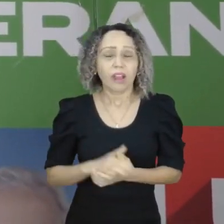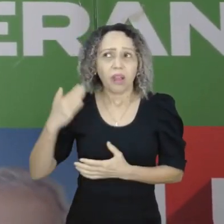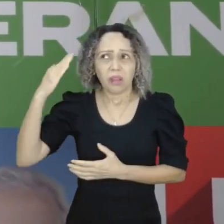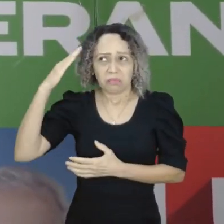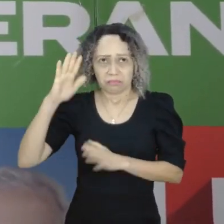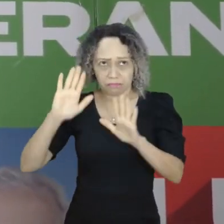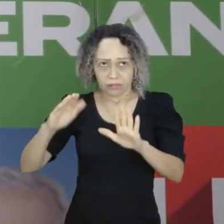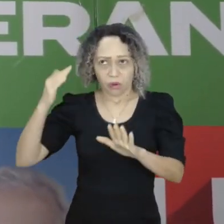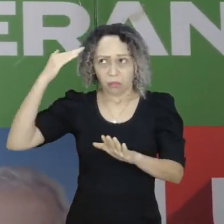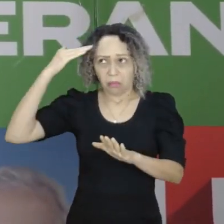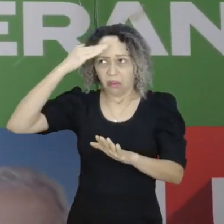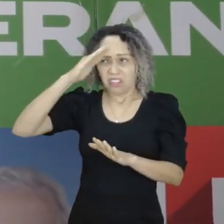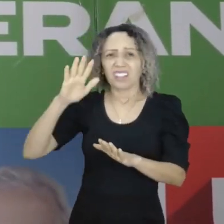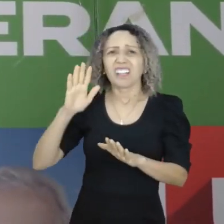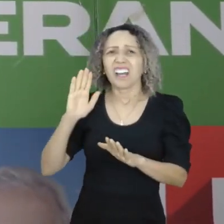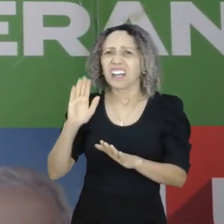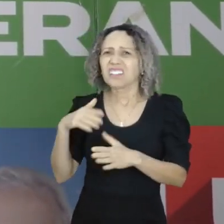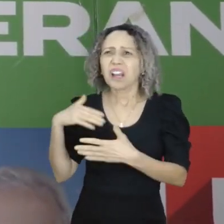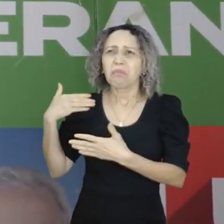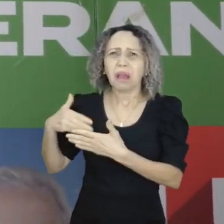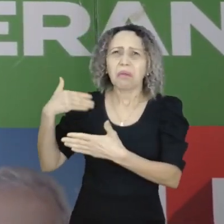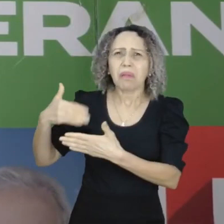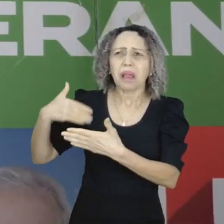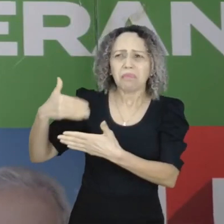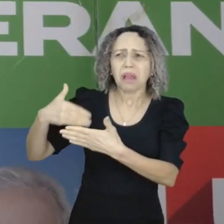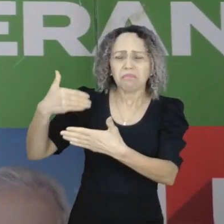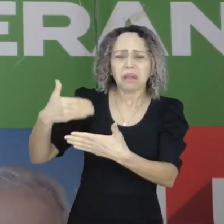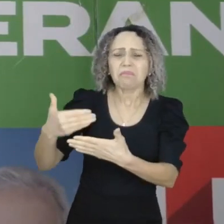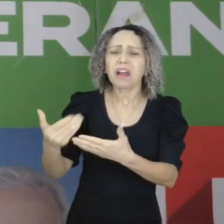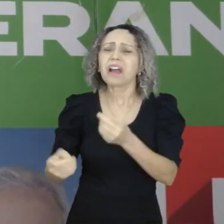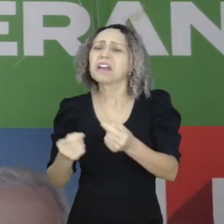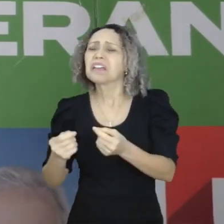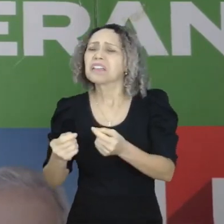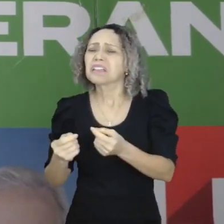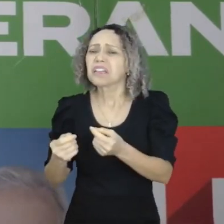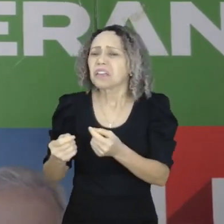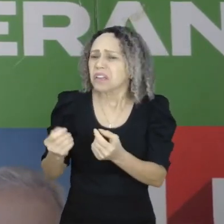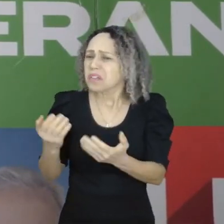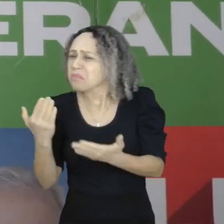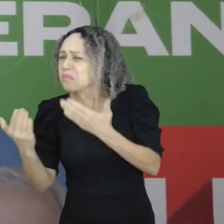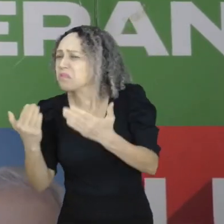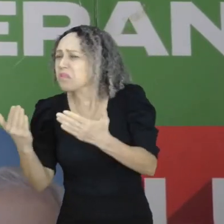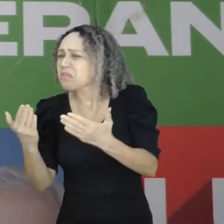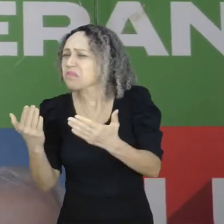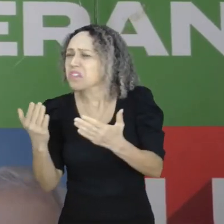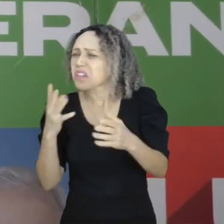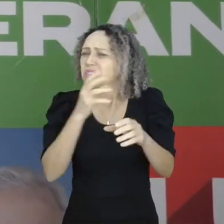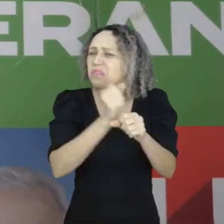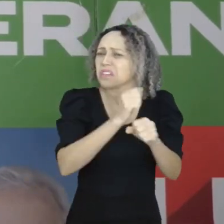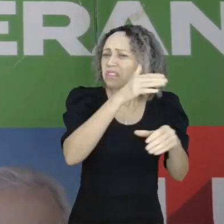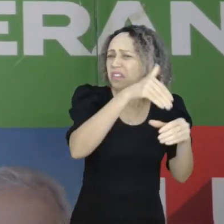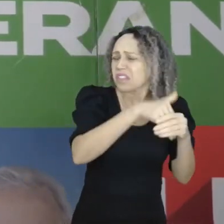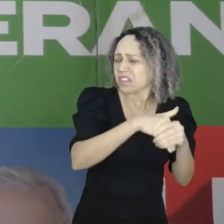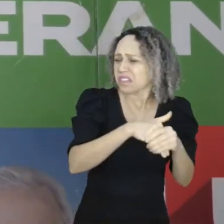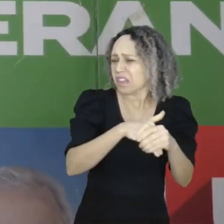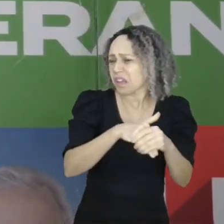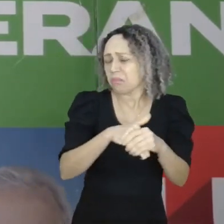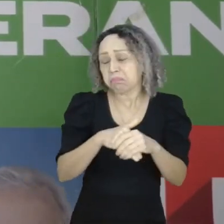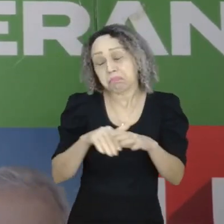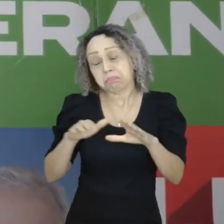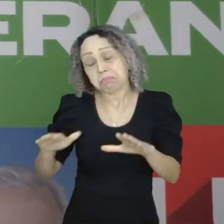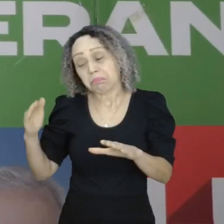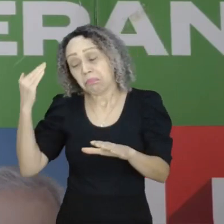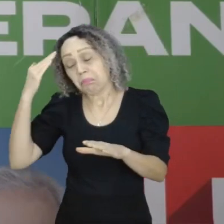eleições. Nunca disse taxativamente que sim. Diz sempre, os militares estão a